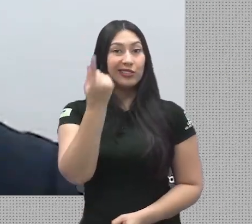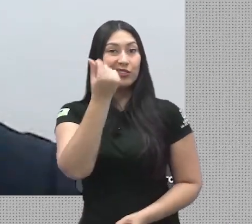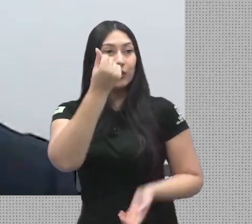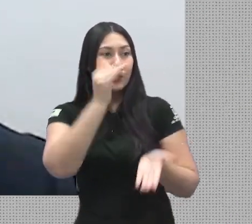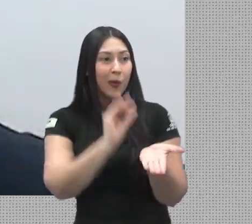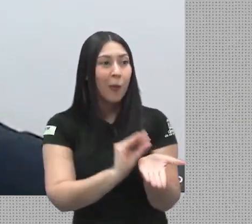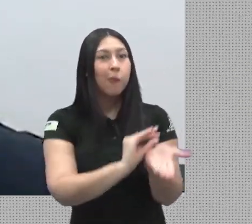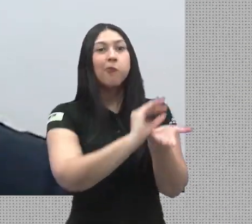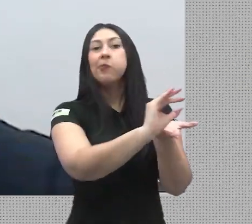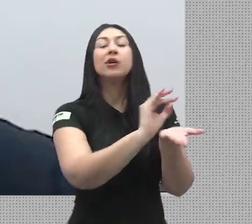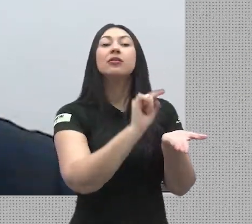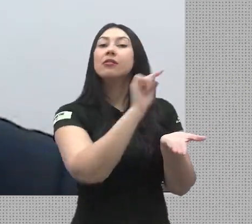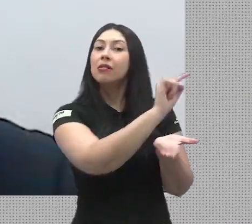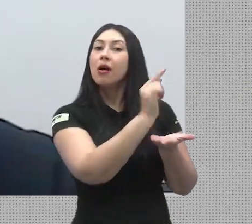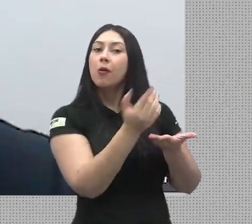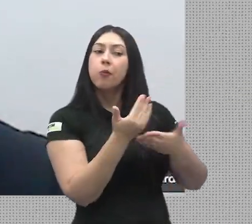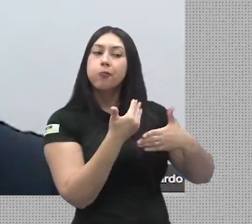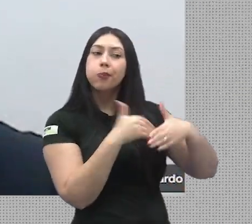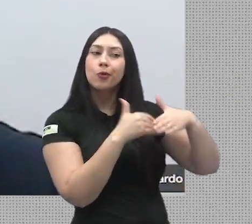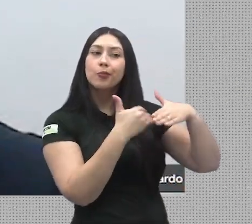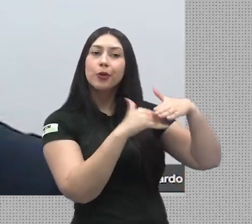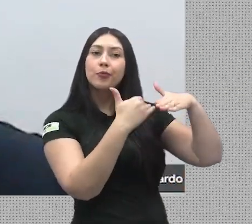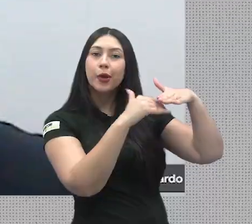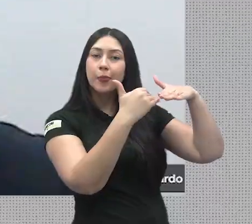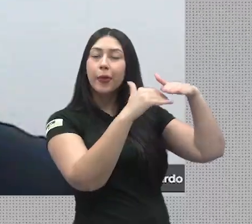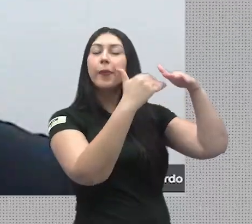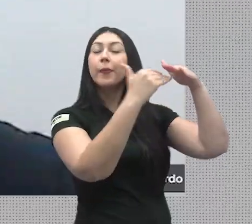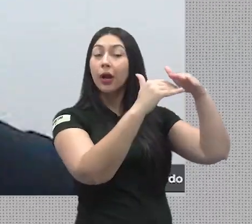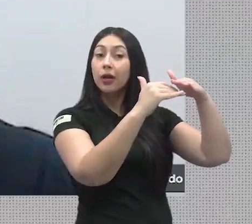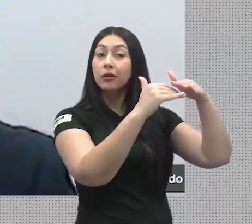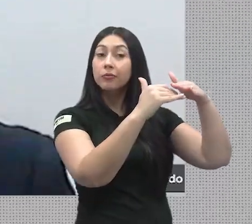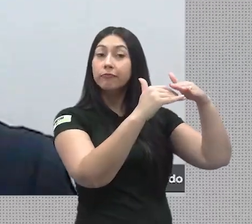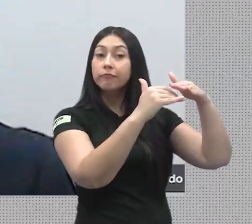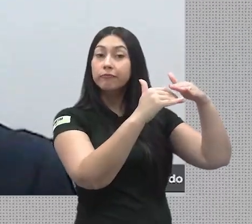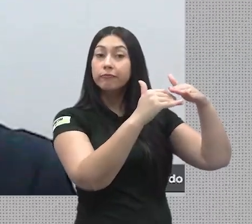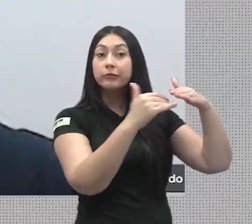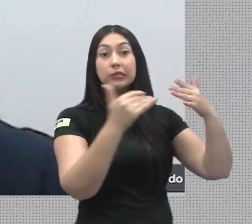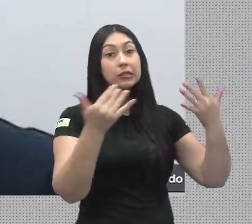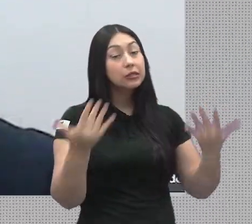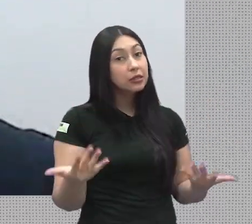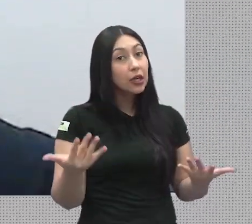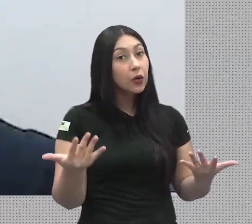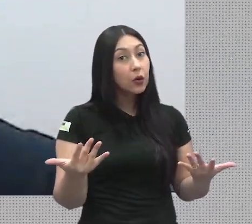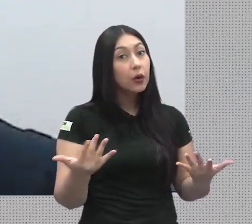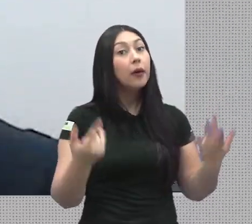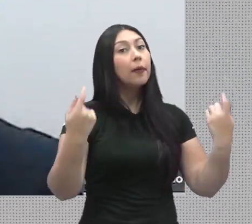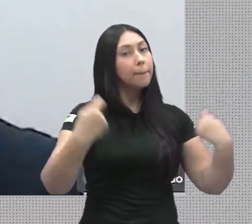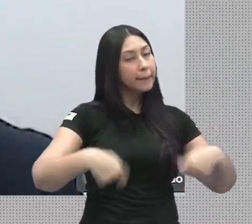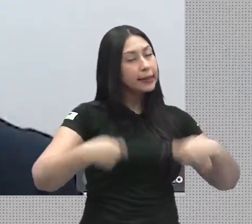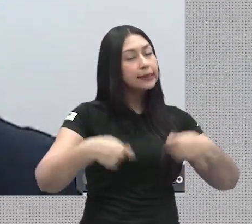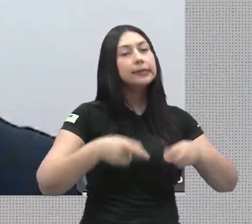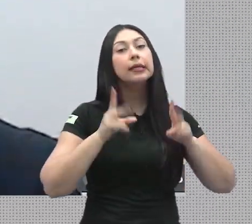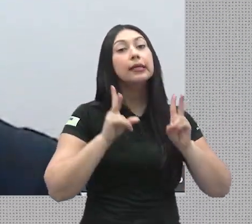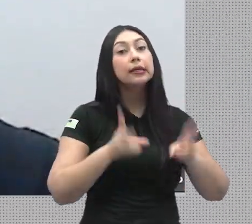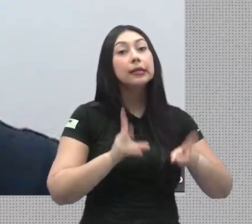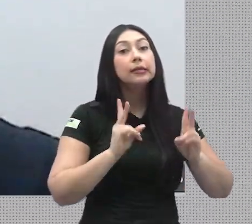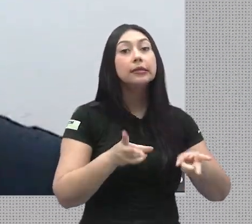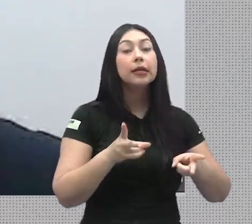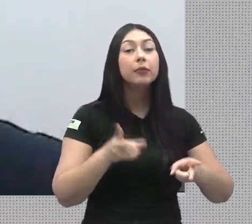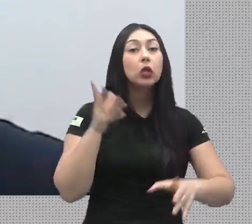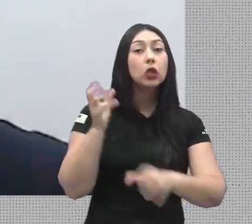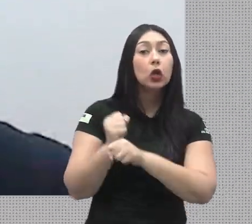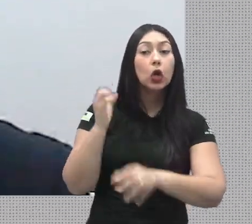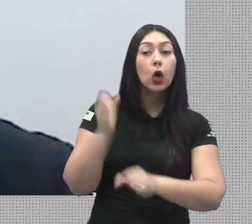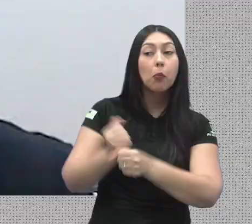recursos públicos para o seu funcionamento através do fundo partidário, uma das exigências, por exemplo, é